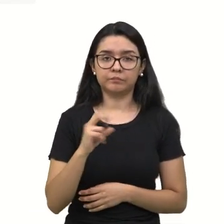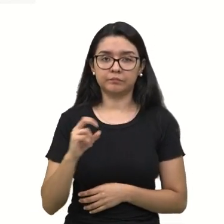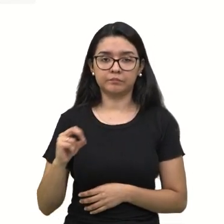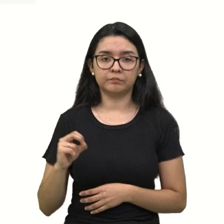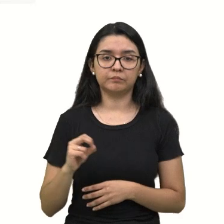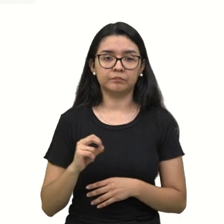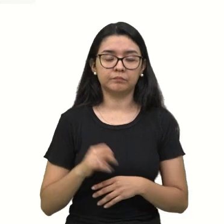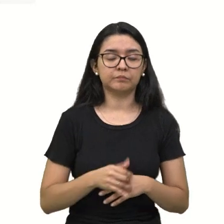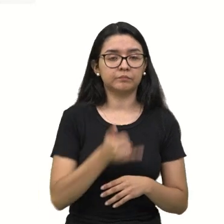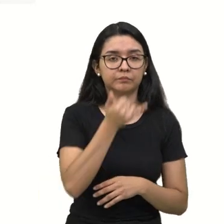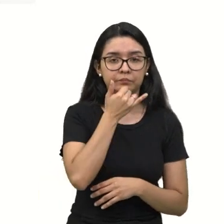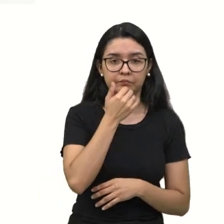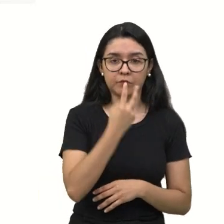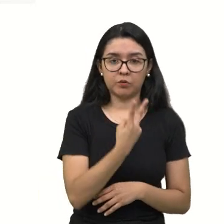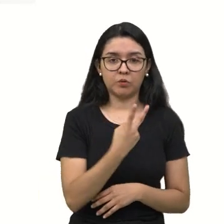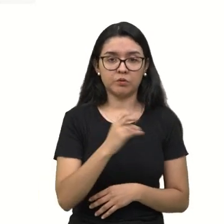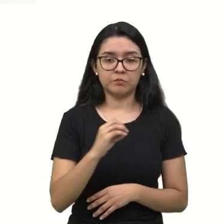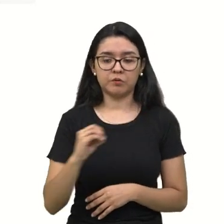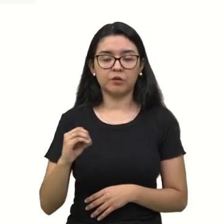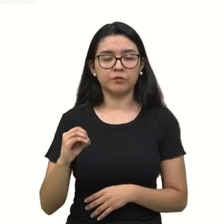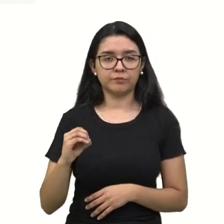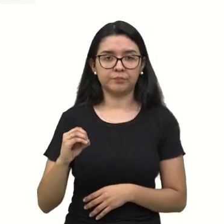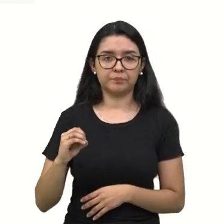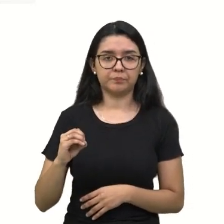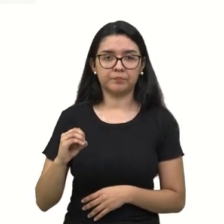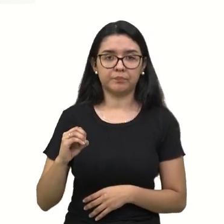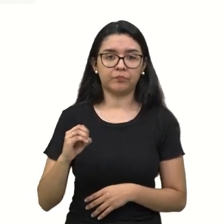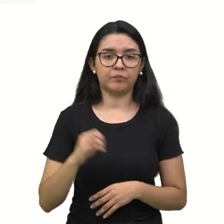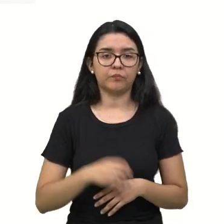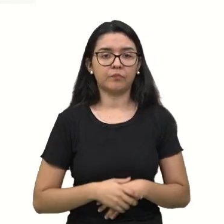Ou, perdão, de 2.500.